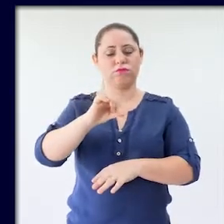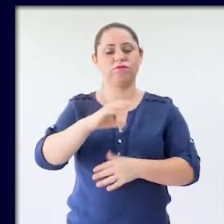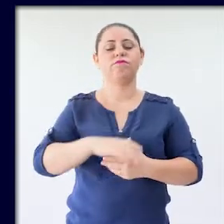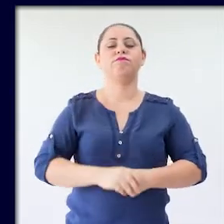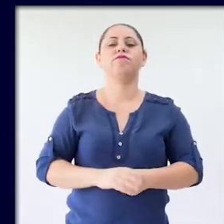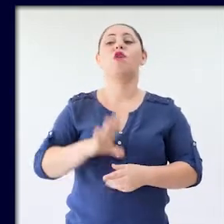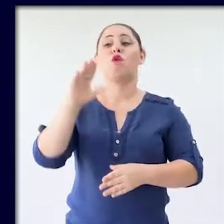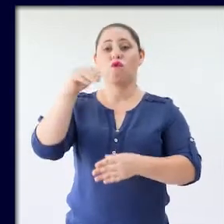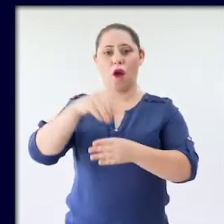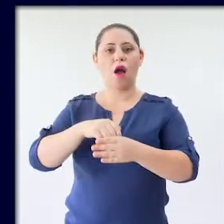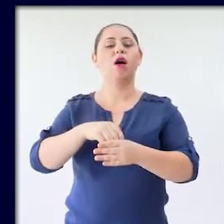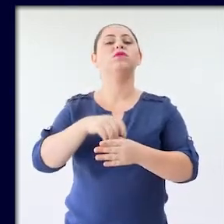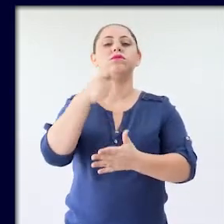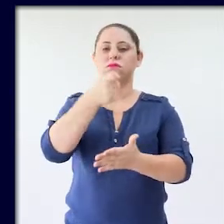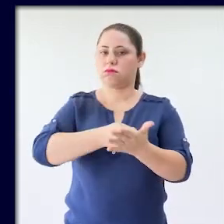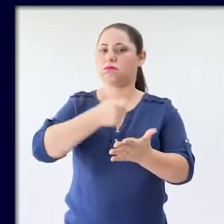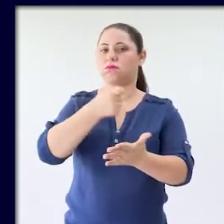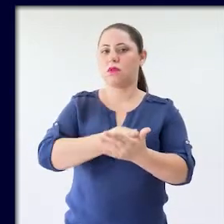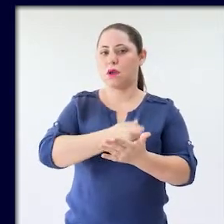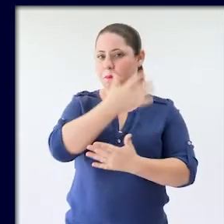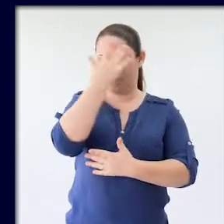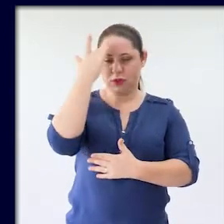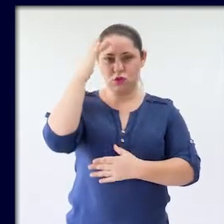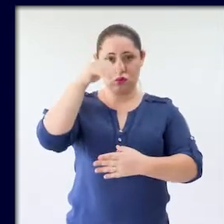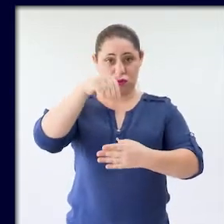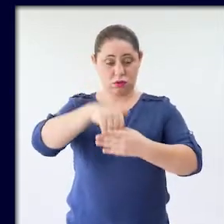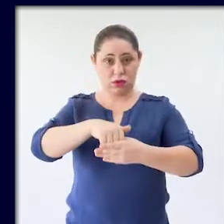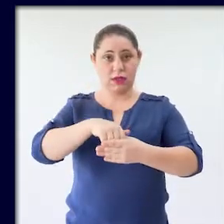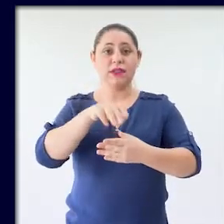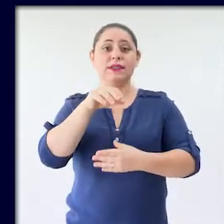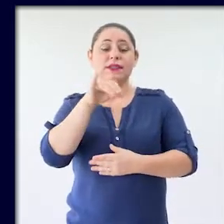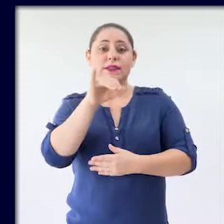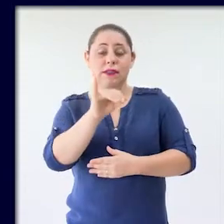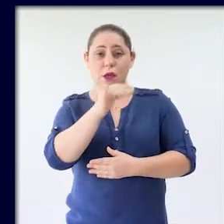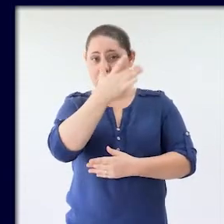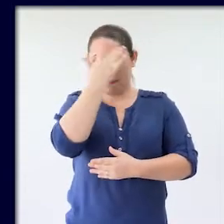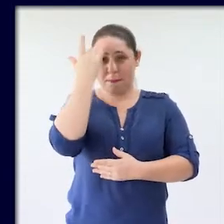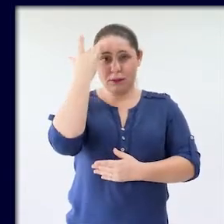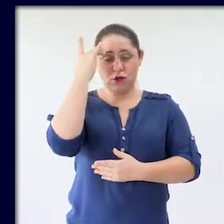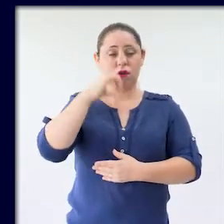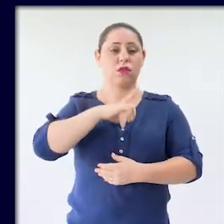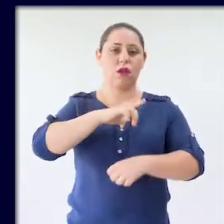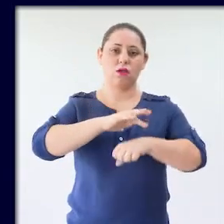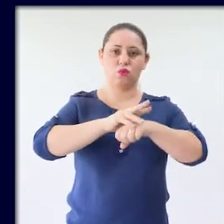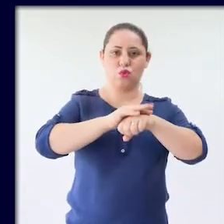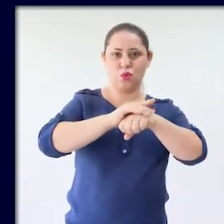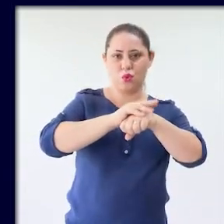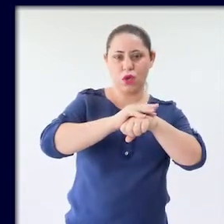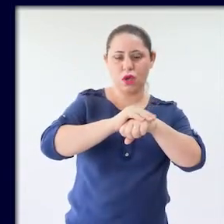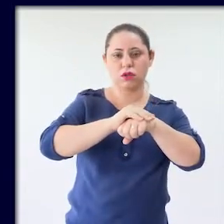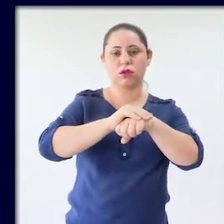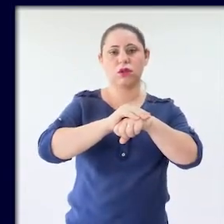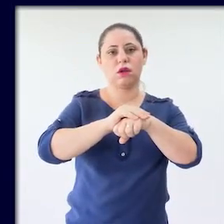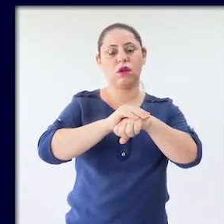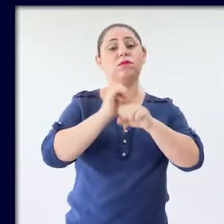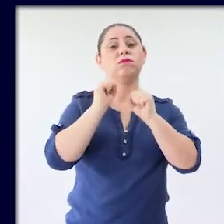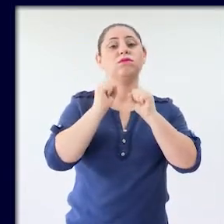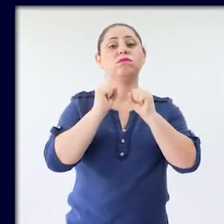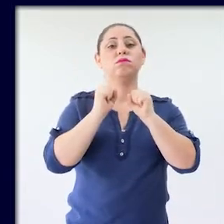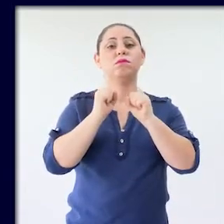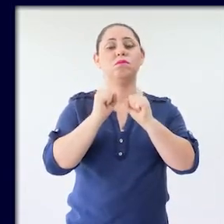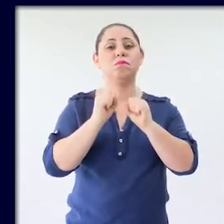O voto, ele continua sendo obrigatório para o eleitor. Porém, se o eleitor estiver acometido de alguma